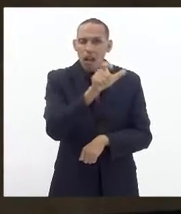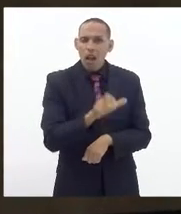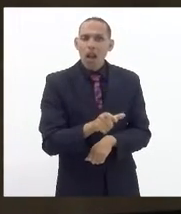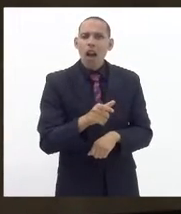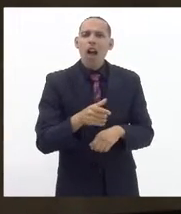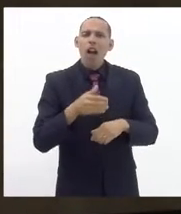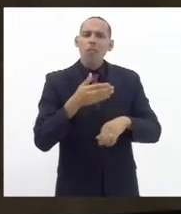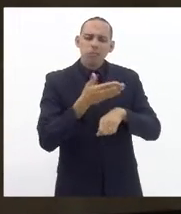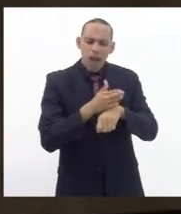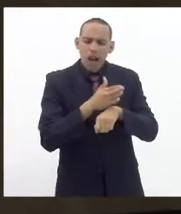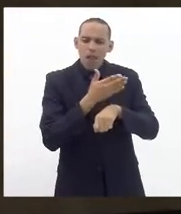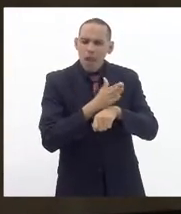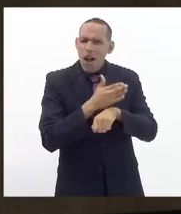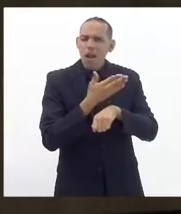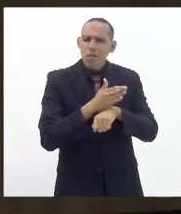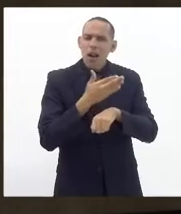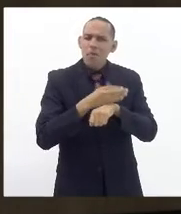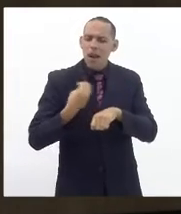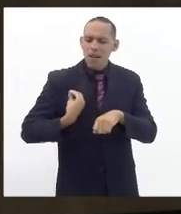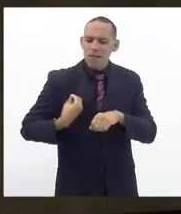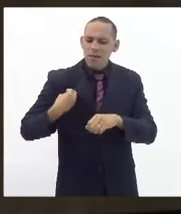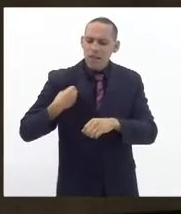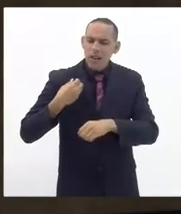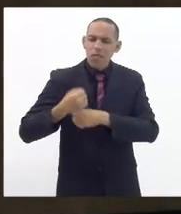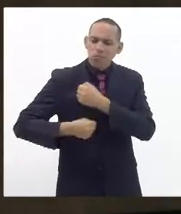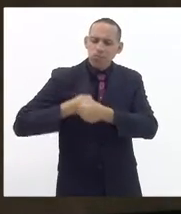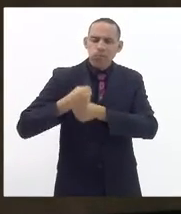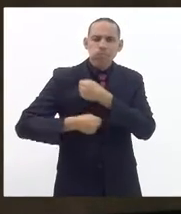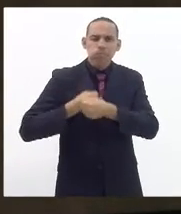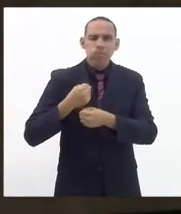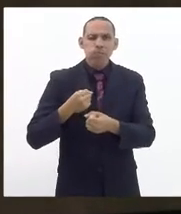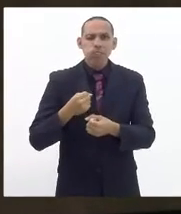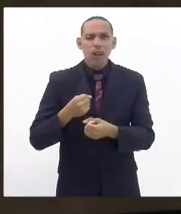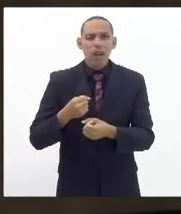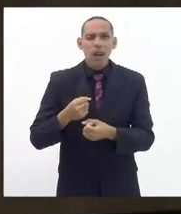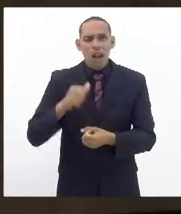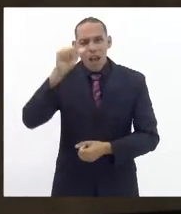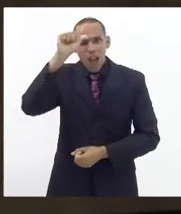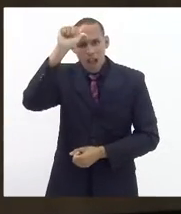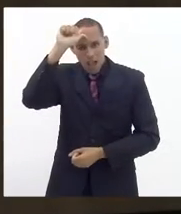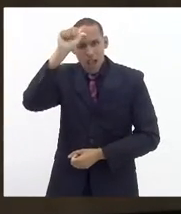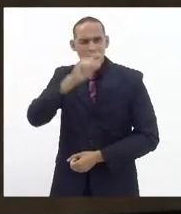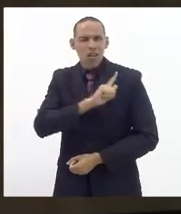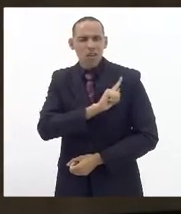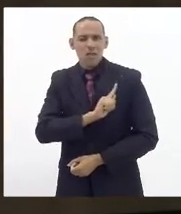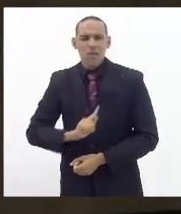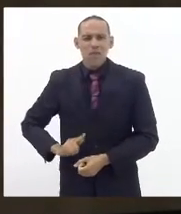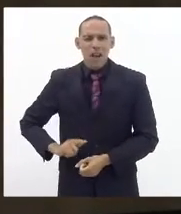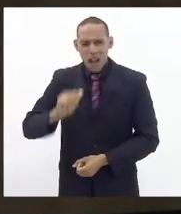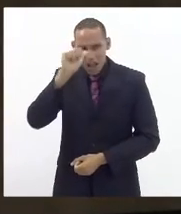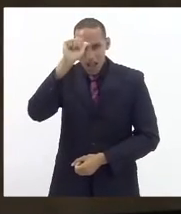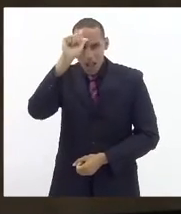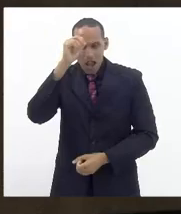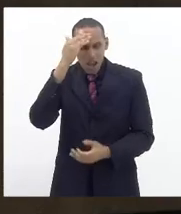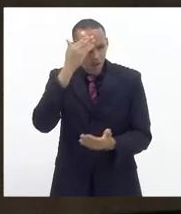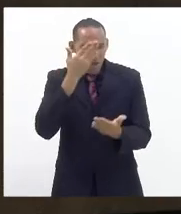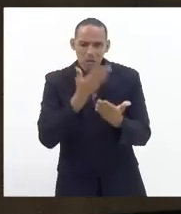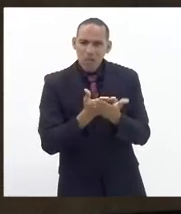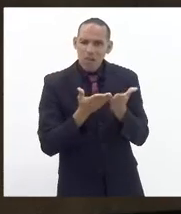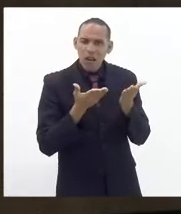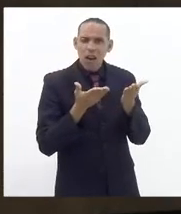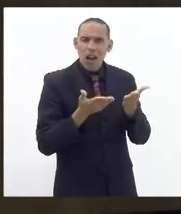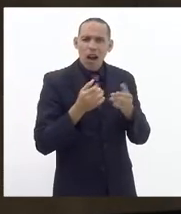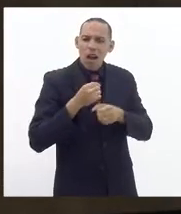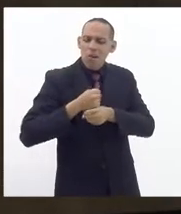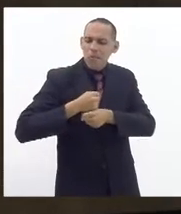vida inteira, tem uma relação de confiança com o governador Cláudio Castro de muitas décadas juntos, e